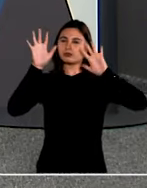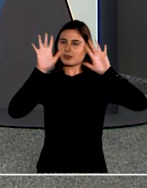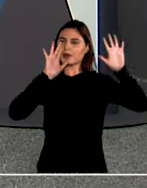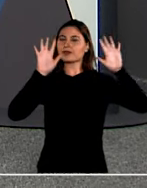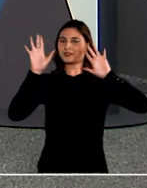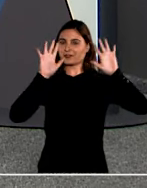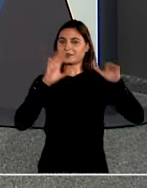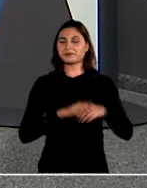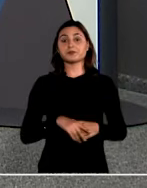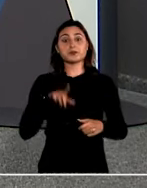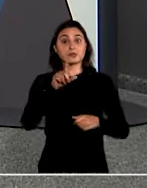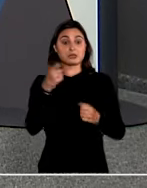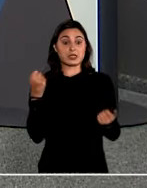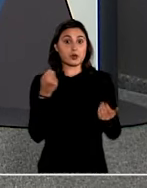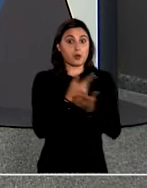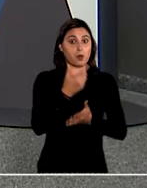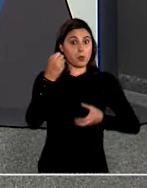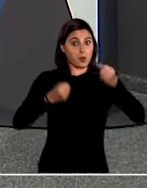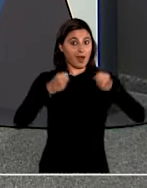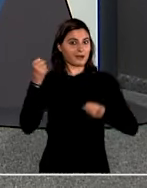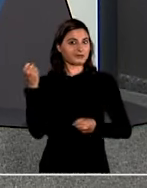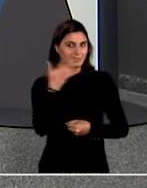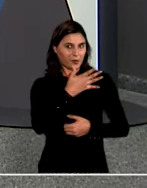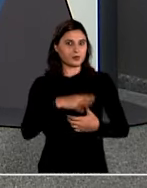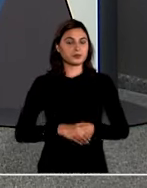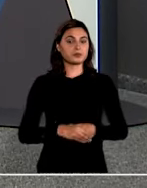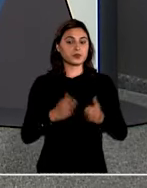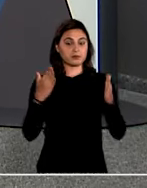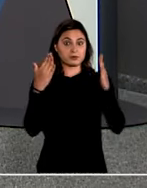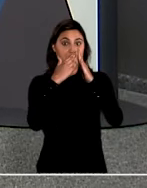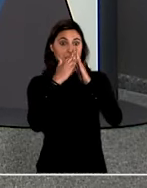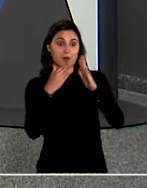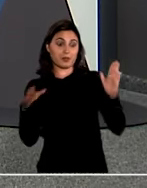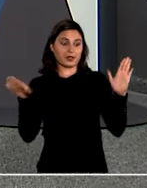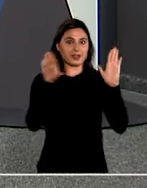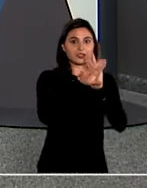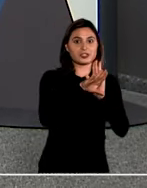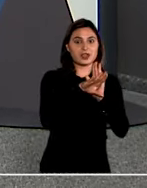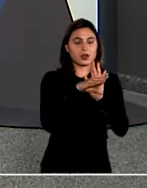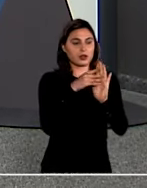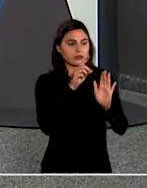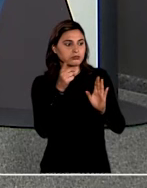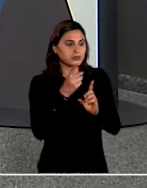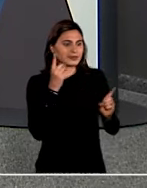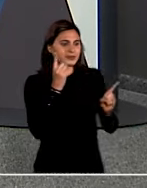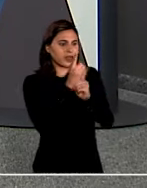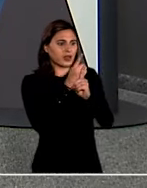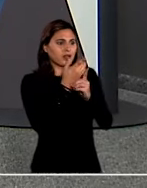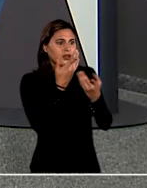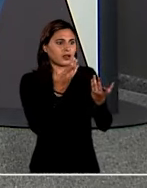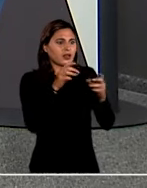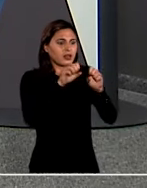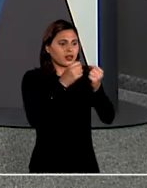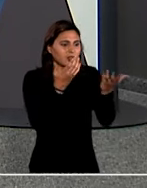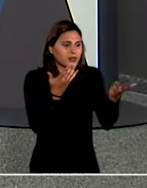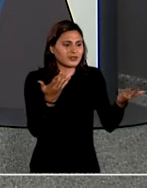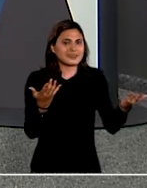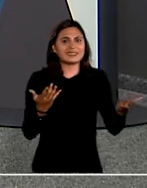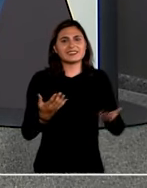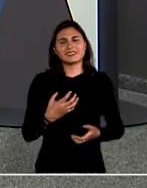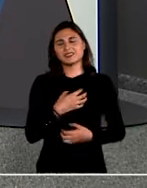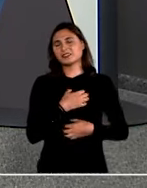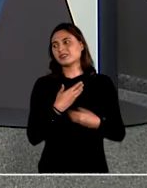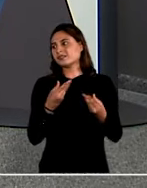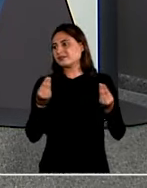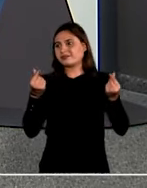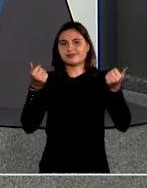a seguinte situação você compra um carro zero e assim que leva para casa já descobre um defeito é frustrante